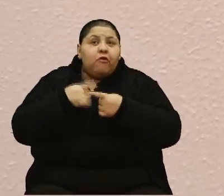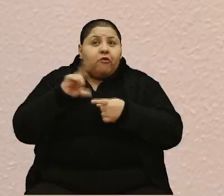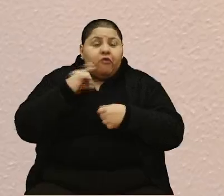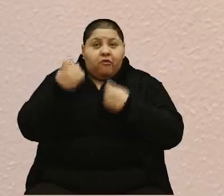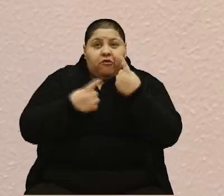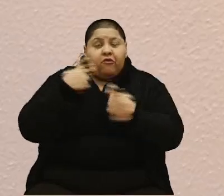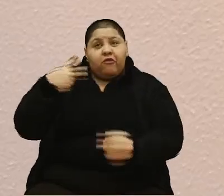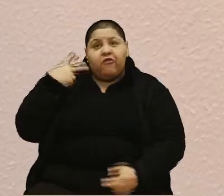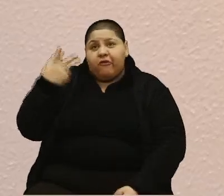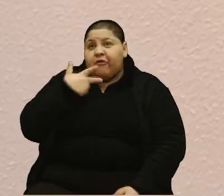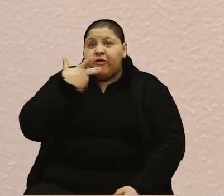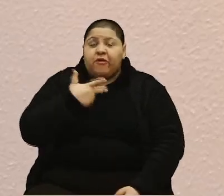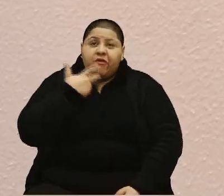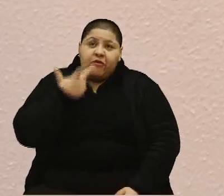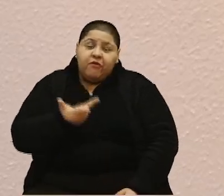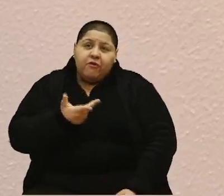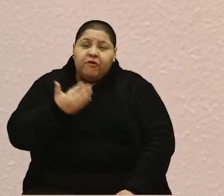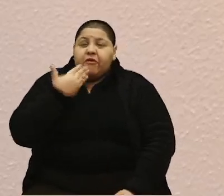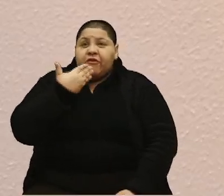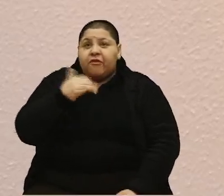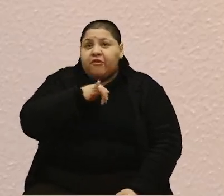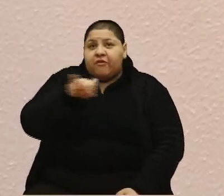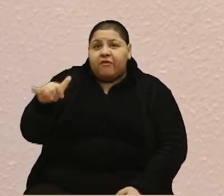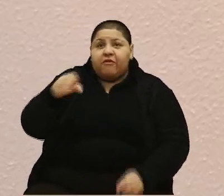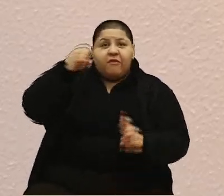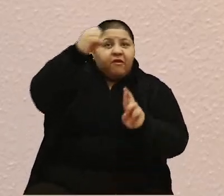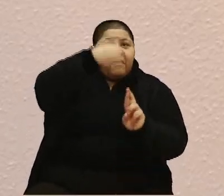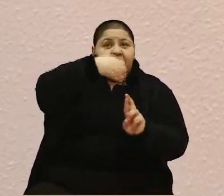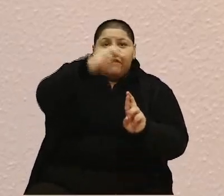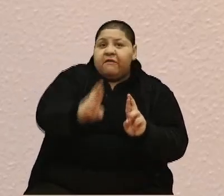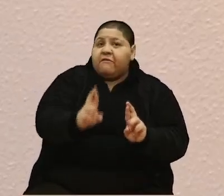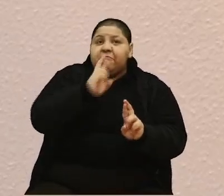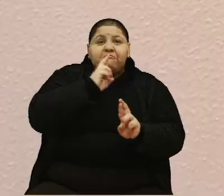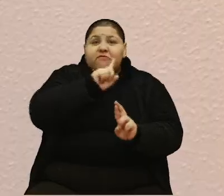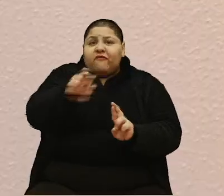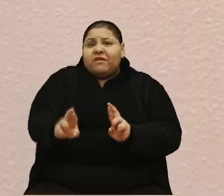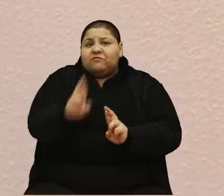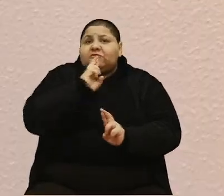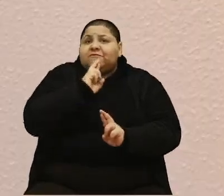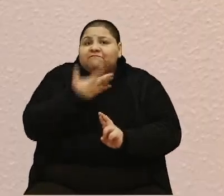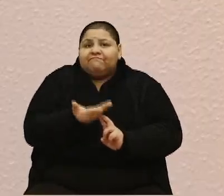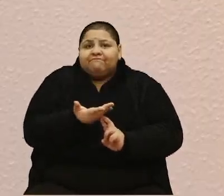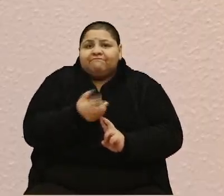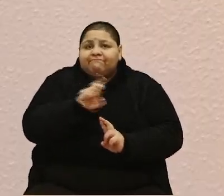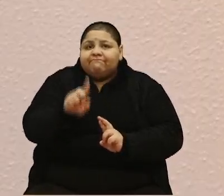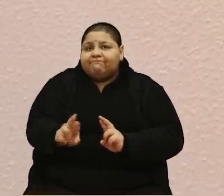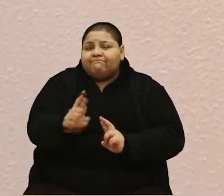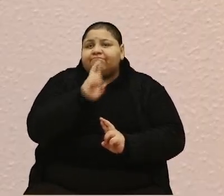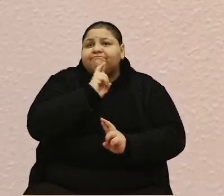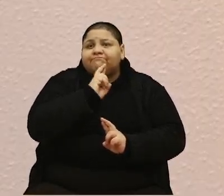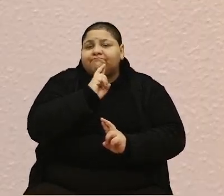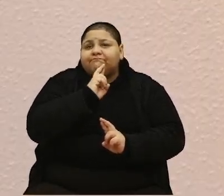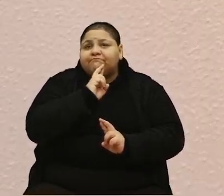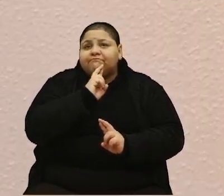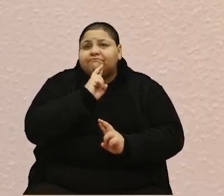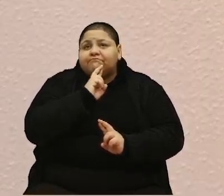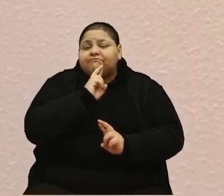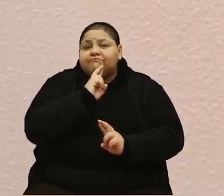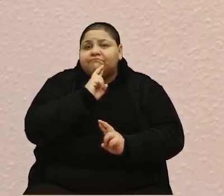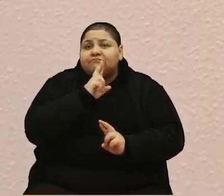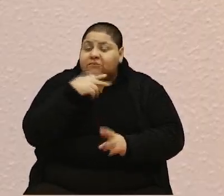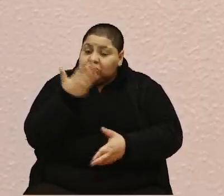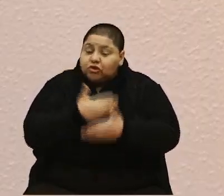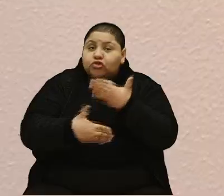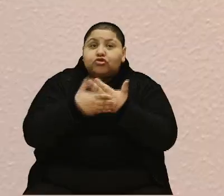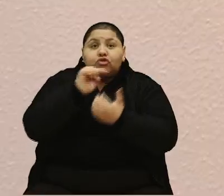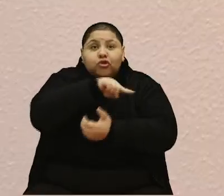vereador aqui que falou que esse pedido de informação a RGE não vai responder e não vai mesmo. Não vai responder mesmo. E todos